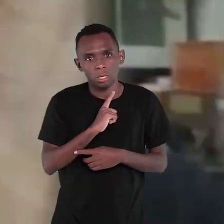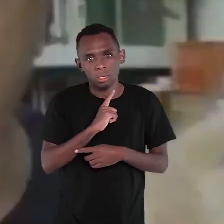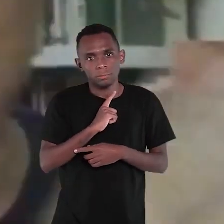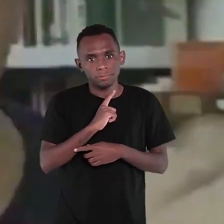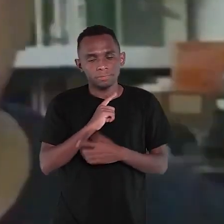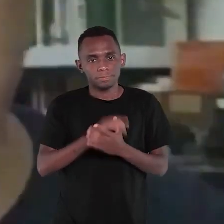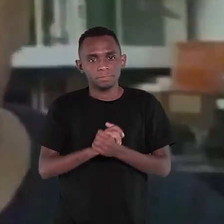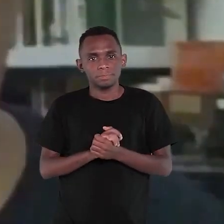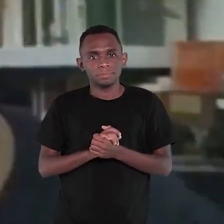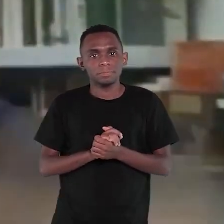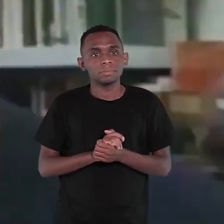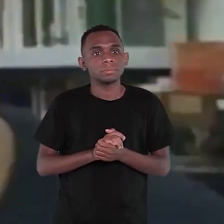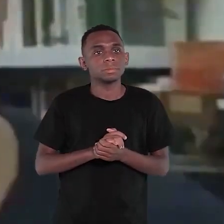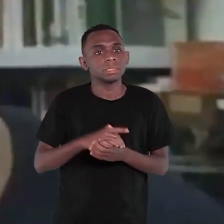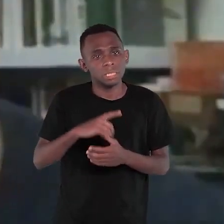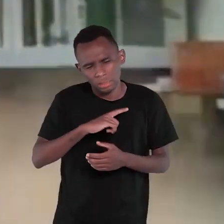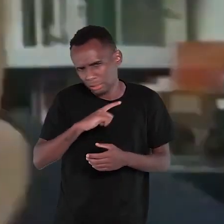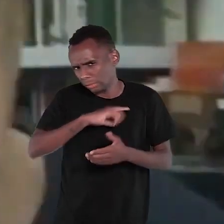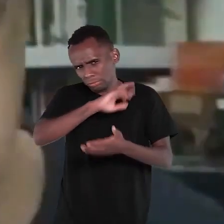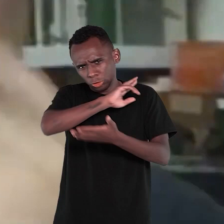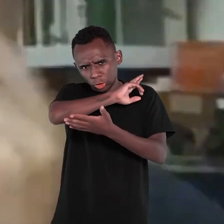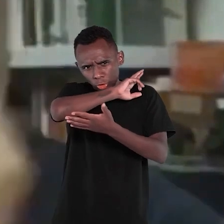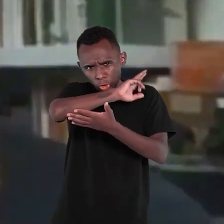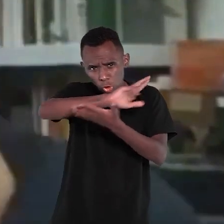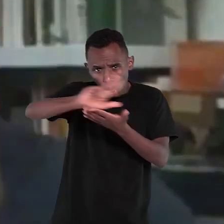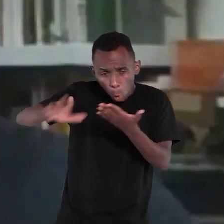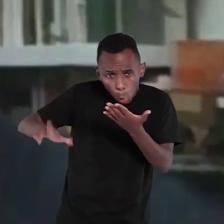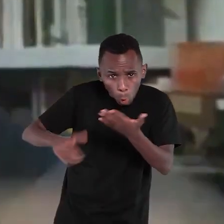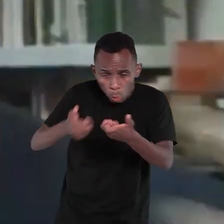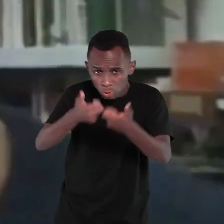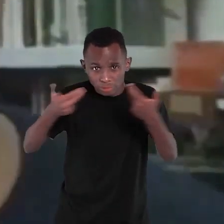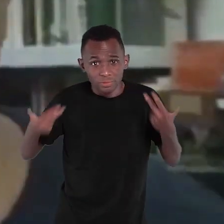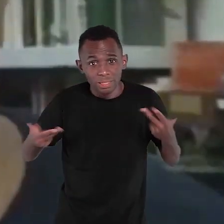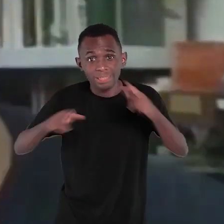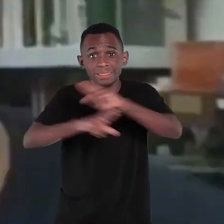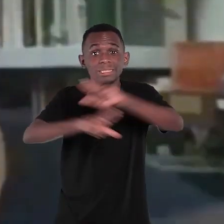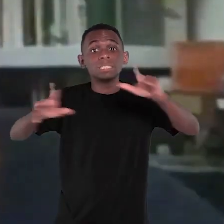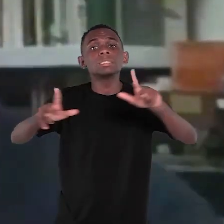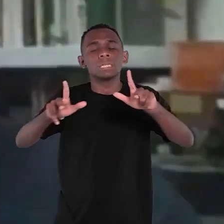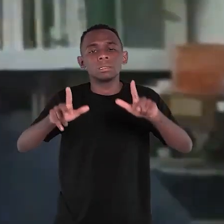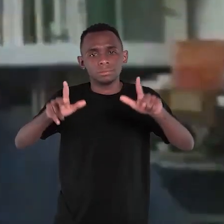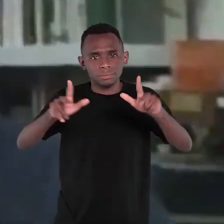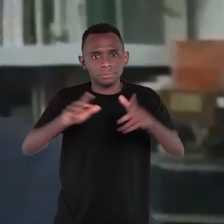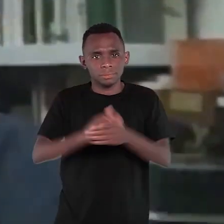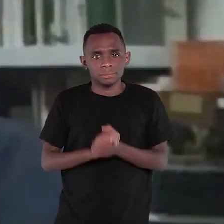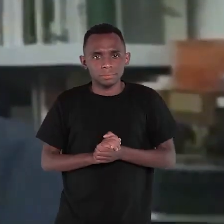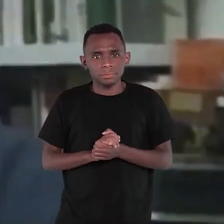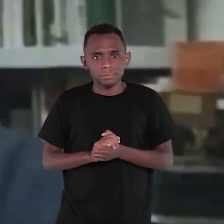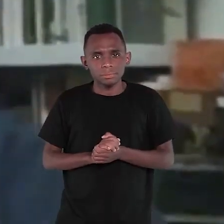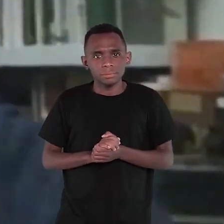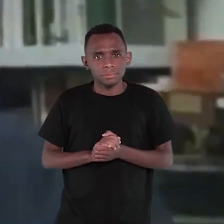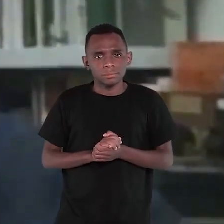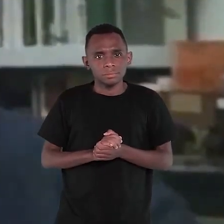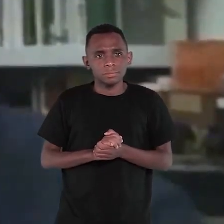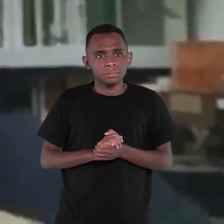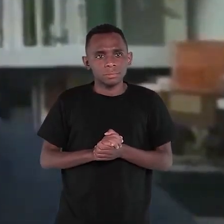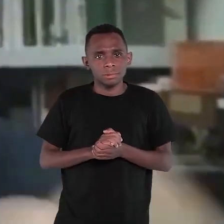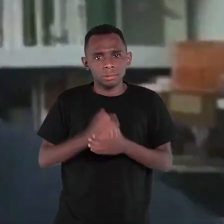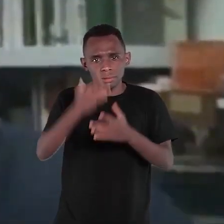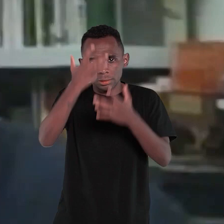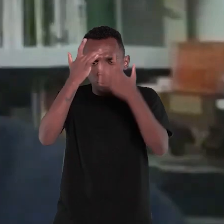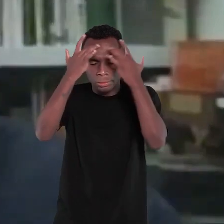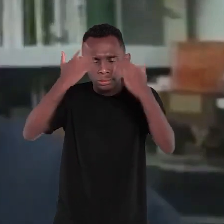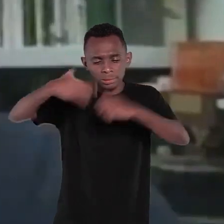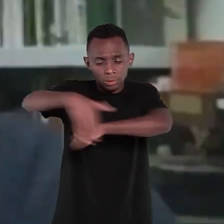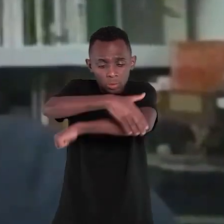social com uma cultura comum. Há muitas coisas diferentes que estão debaixo desse manto, né, desse nome